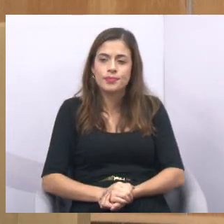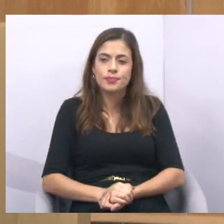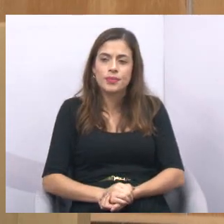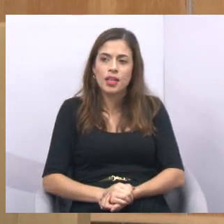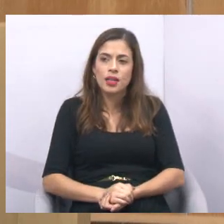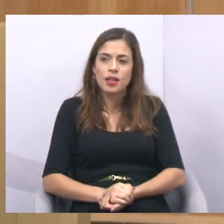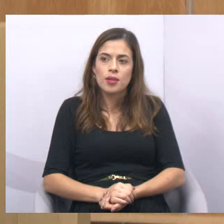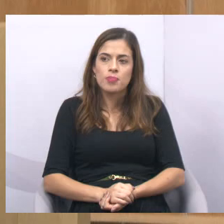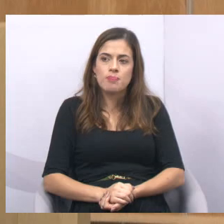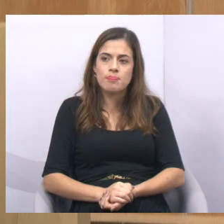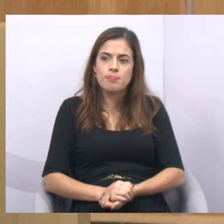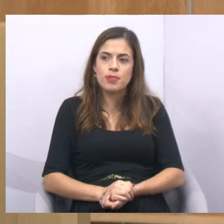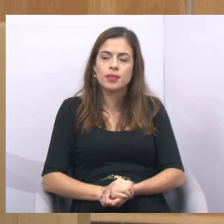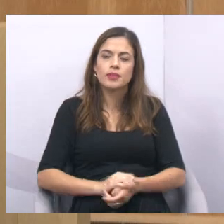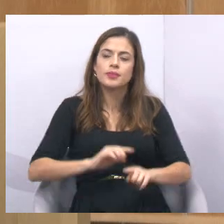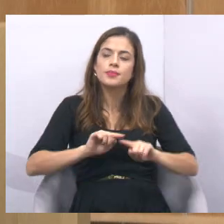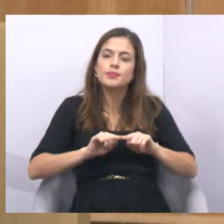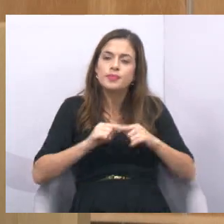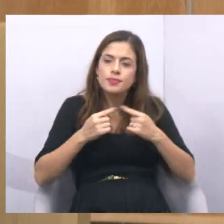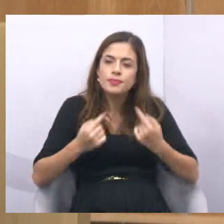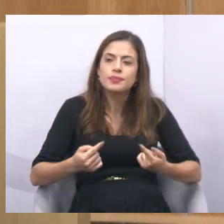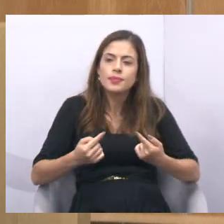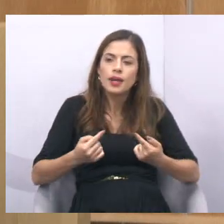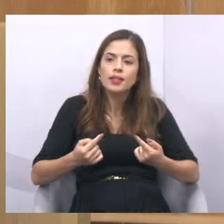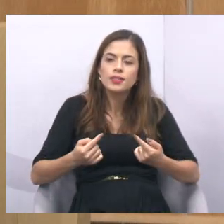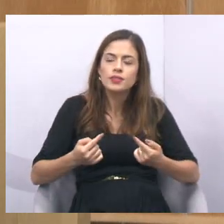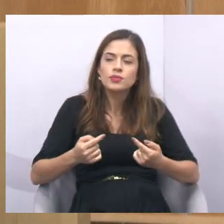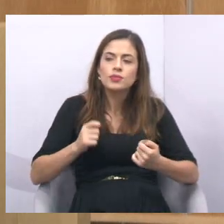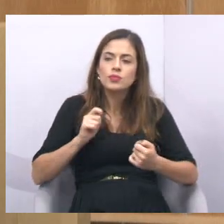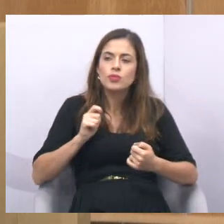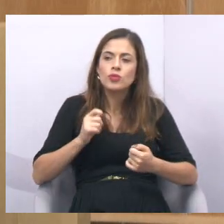Mas grande parte do que eu fui,